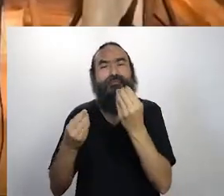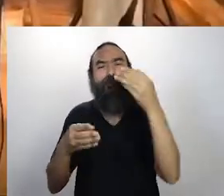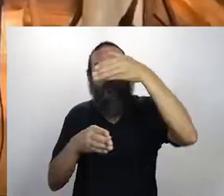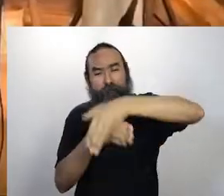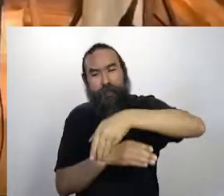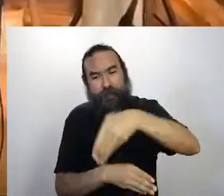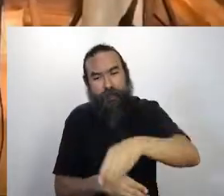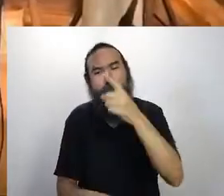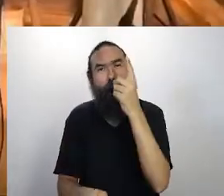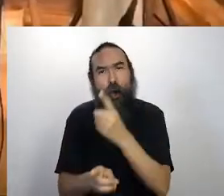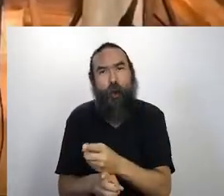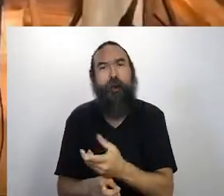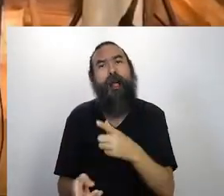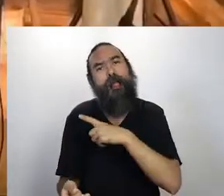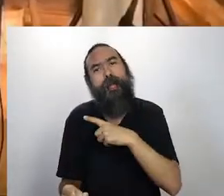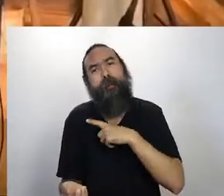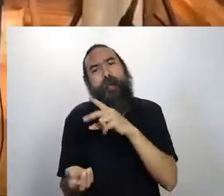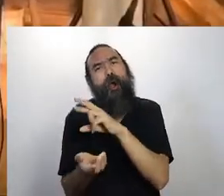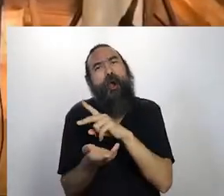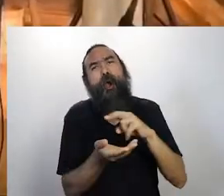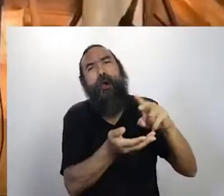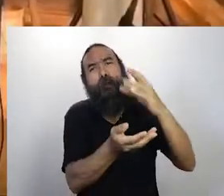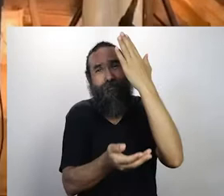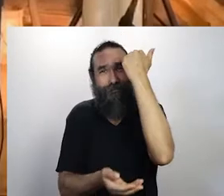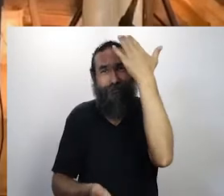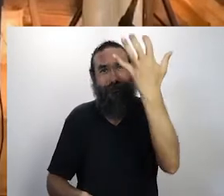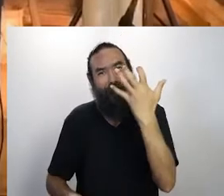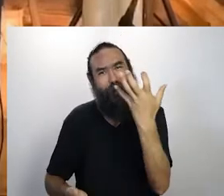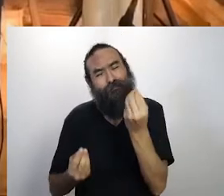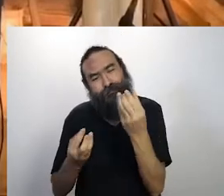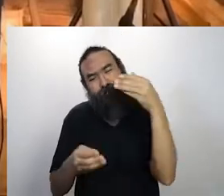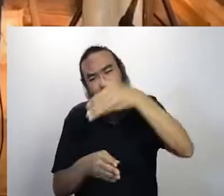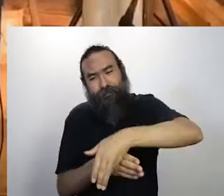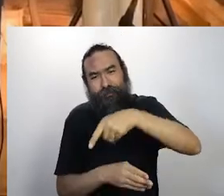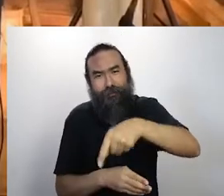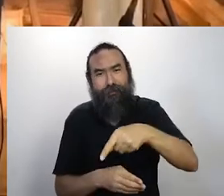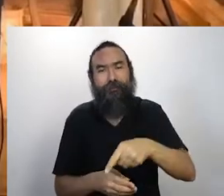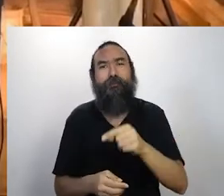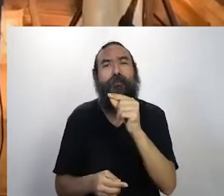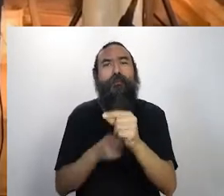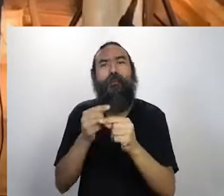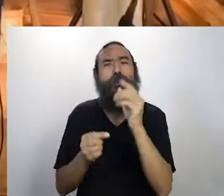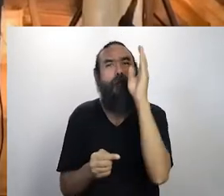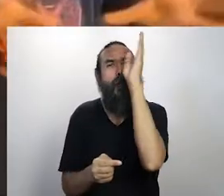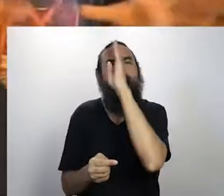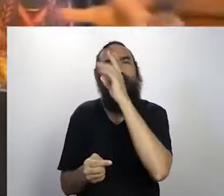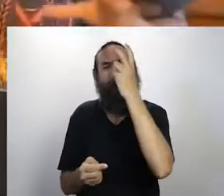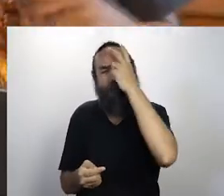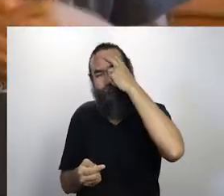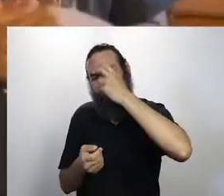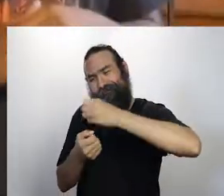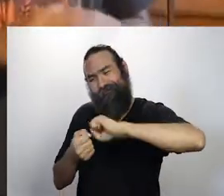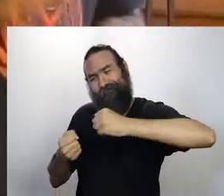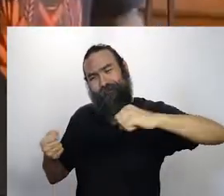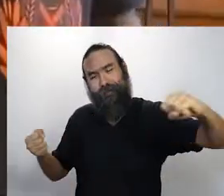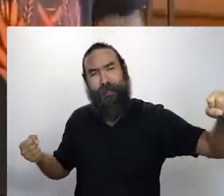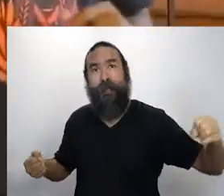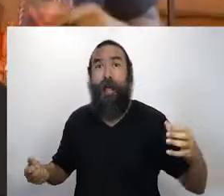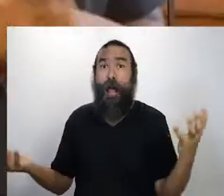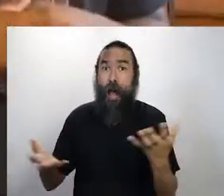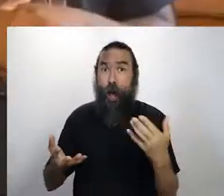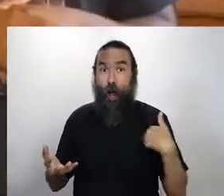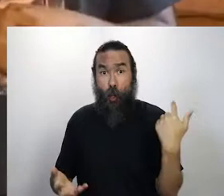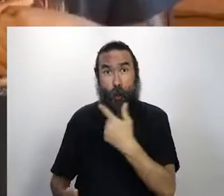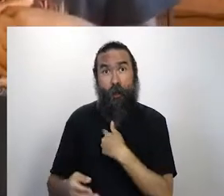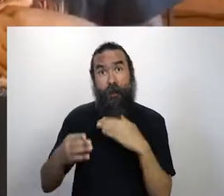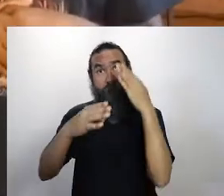com Marcial Salu, Alessandra Leão e toda essa gente bonita que faz o Brasil tão grande. É isso aí, Narelle. Mas não acabou aqui ainda não, Coco. Ainda a gente vai viajar lá para o